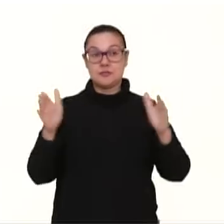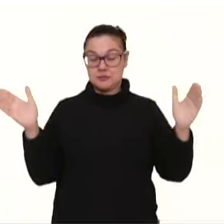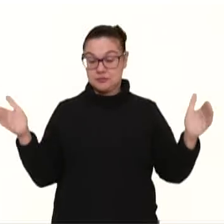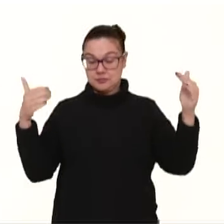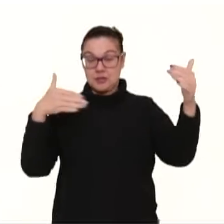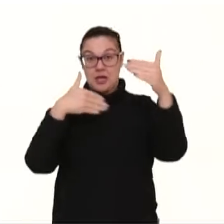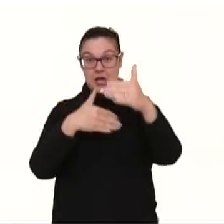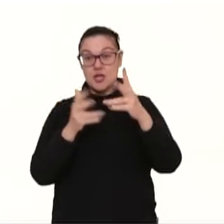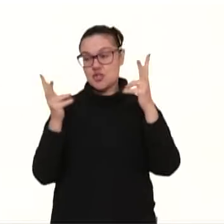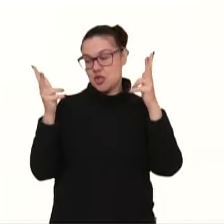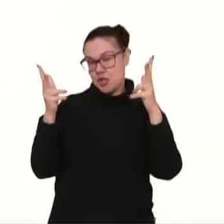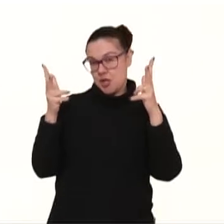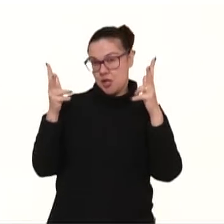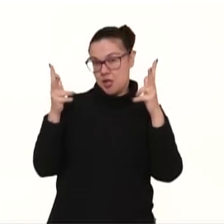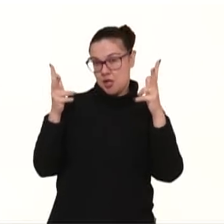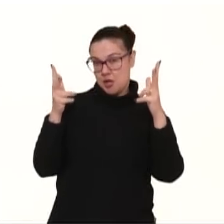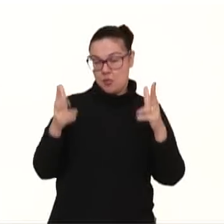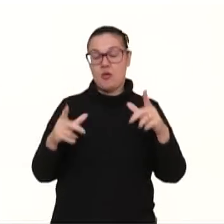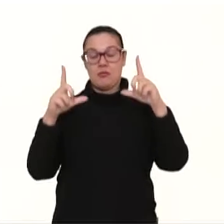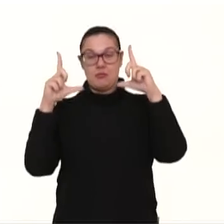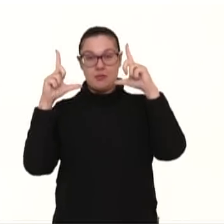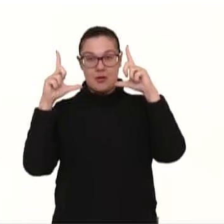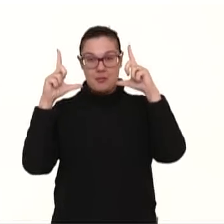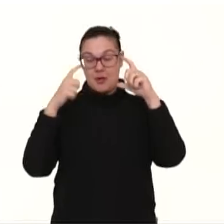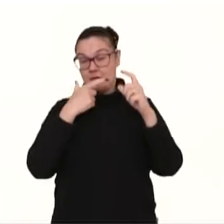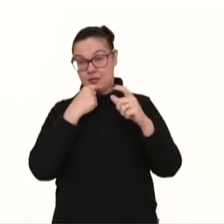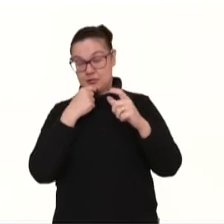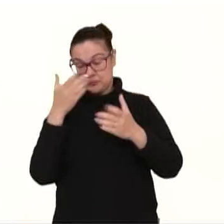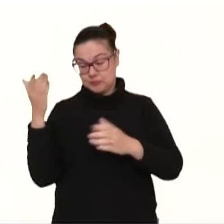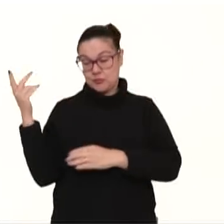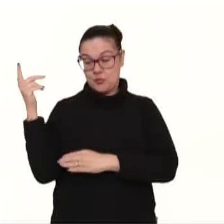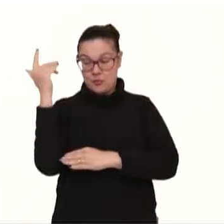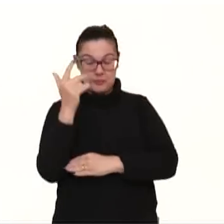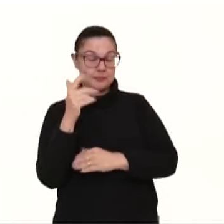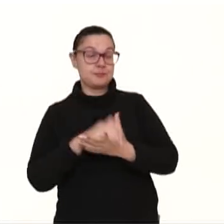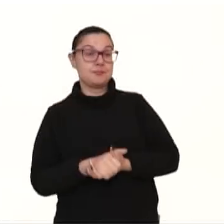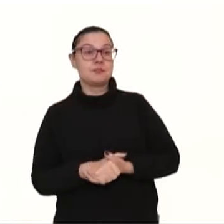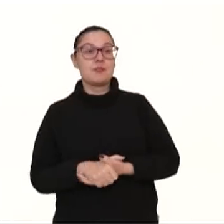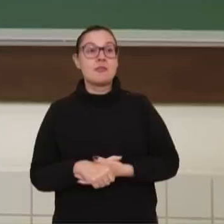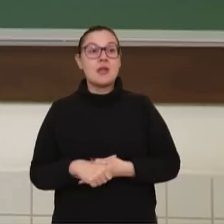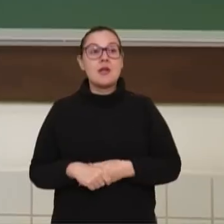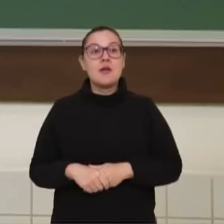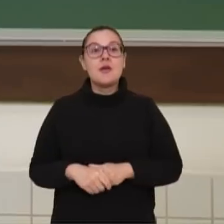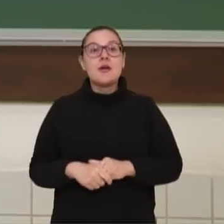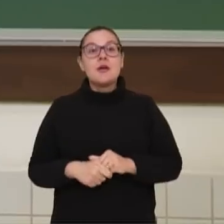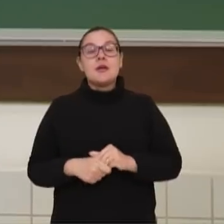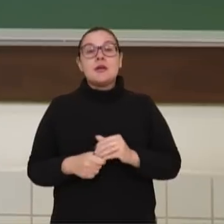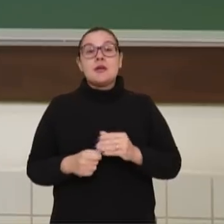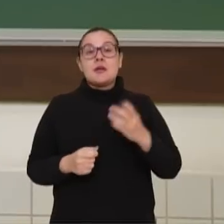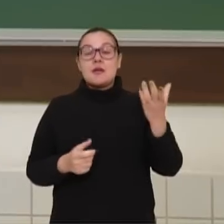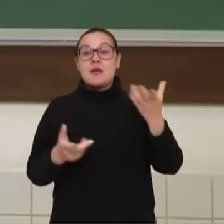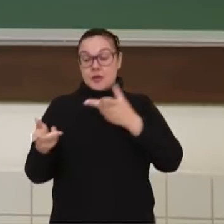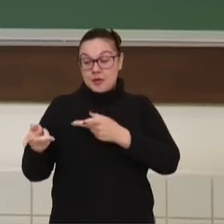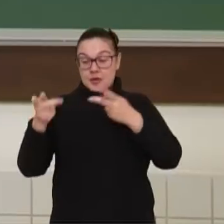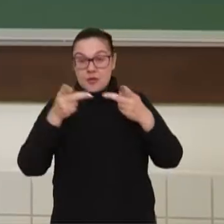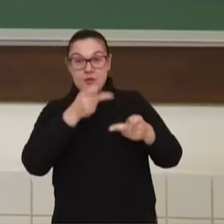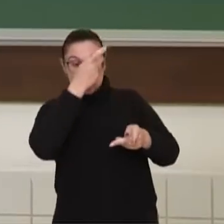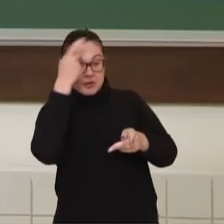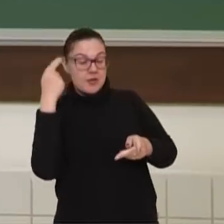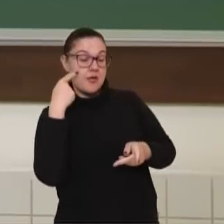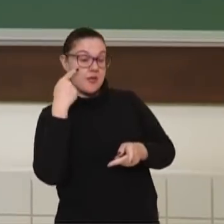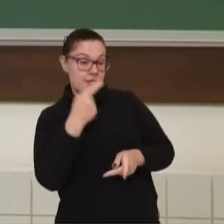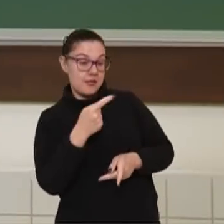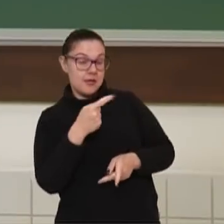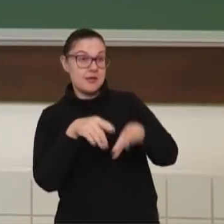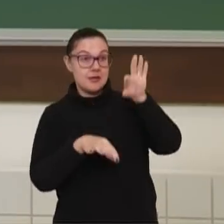caixa parecida com essa máquina, de fotografia da época, e aí ele convida o espectador para